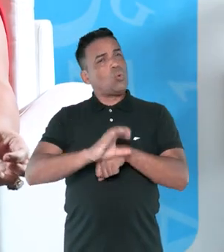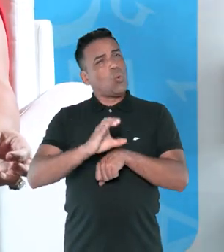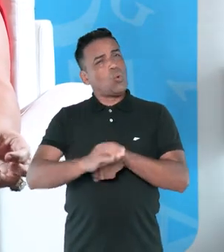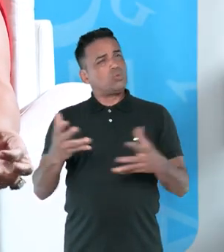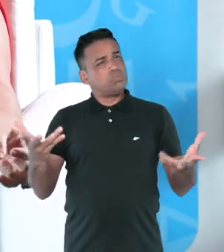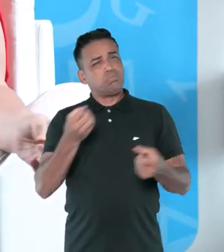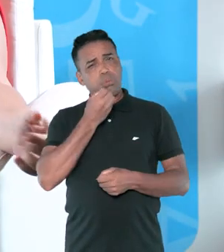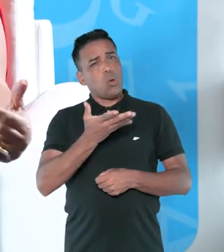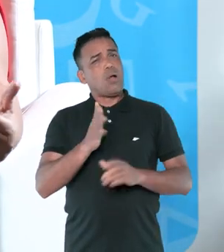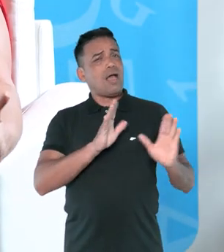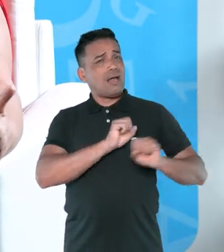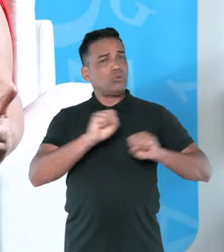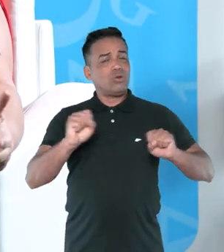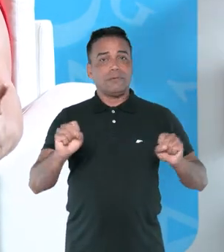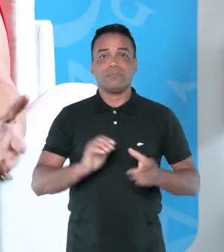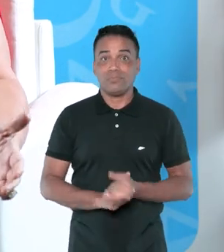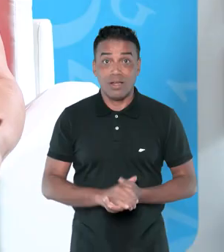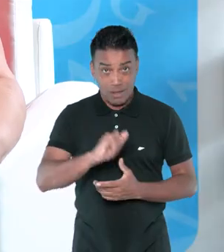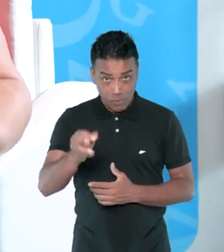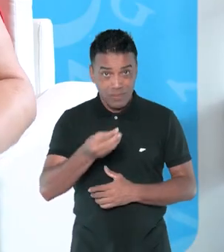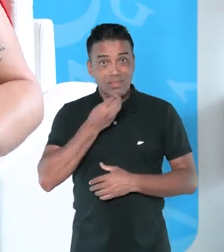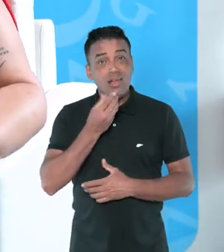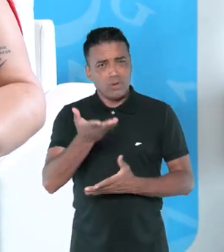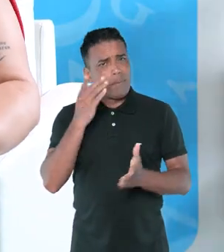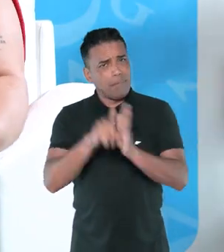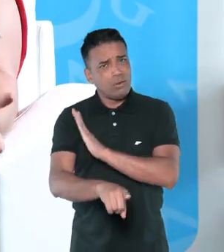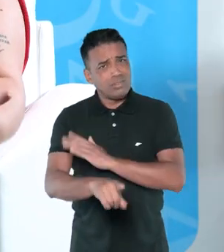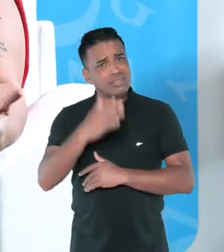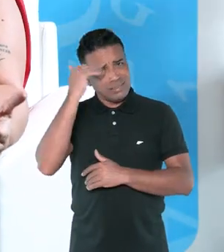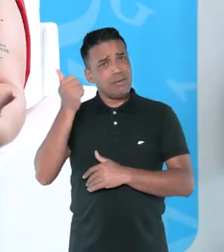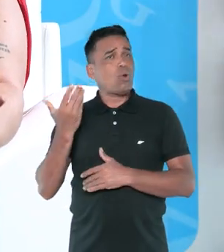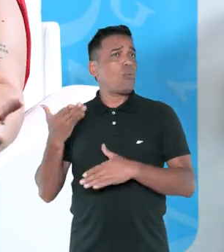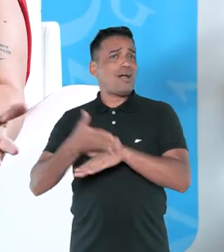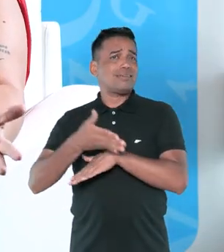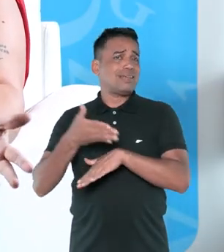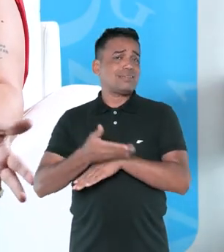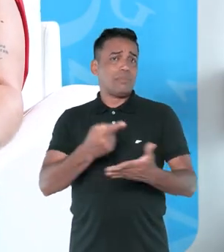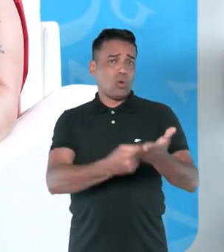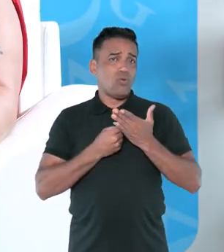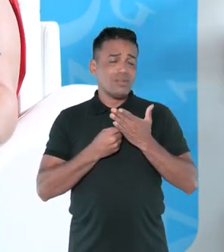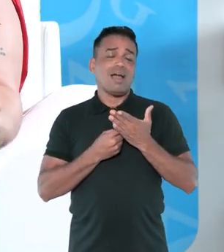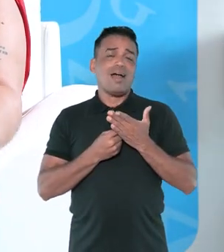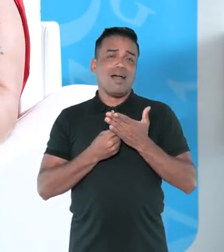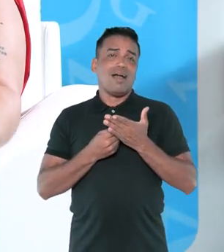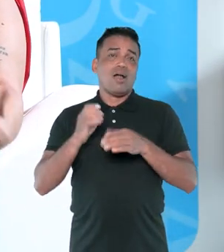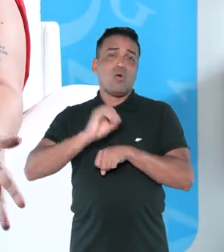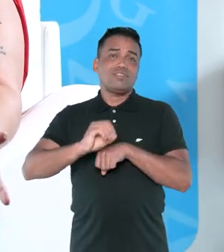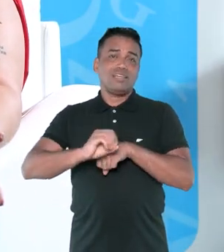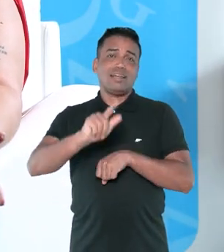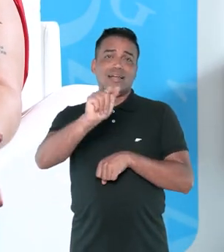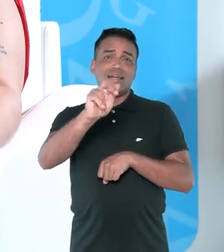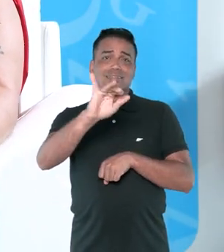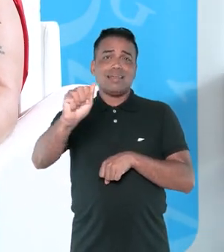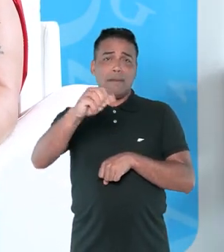excelente, adorei aquela parte. Aproveitando, eu queria perguntar se o senhor sabe como é que a gente faz para ser convidado para a oficina do Garcia Marques, mas as pessoas respondiam